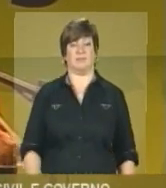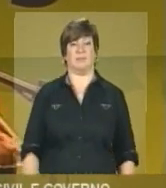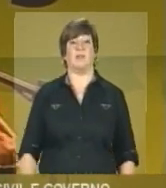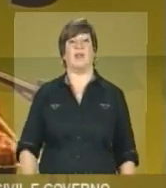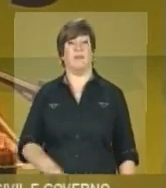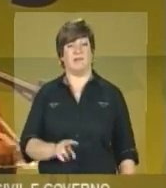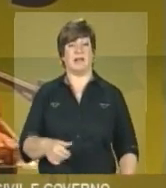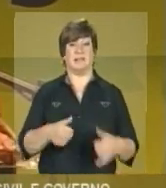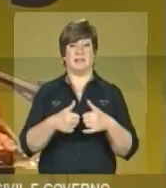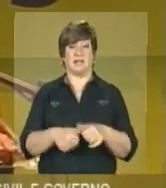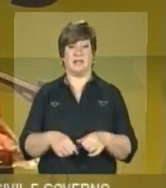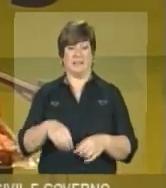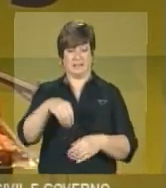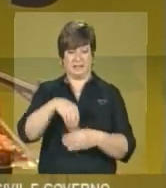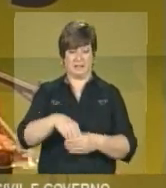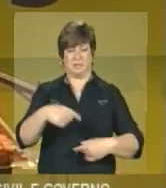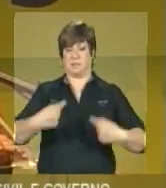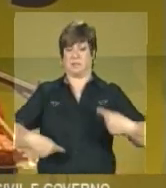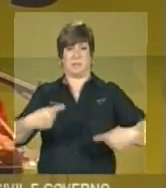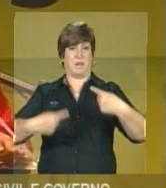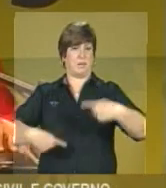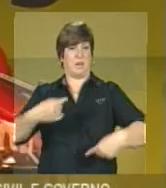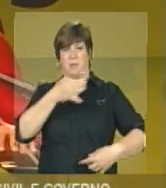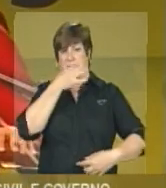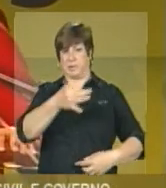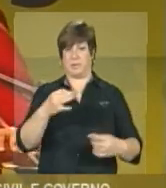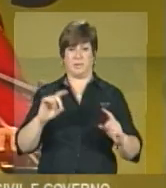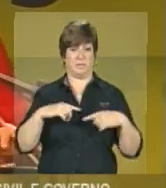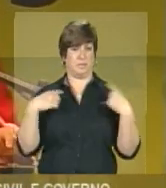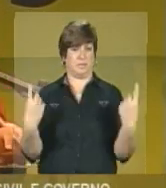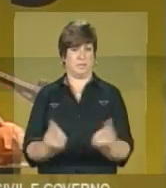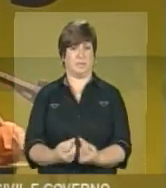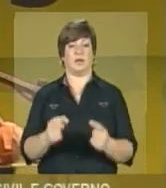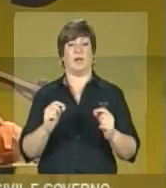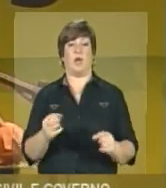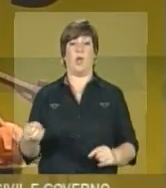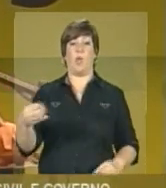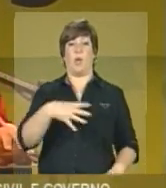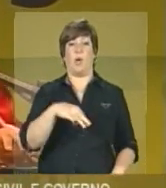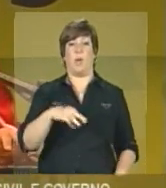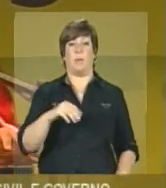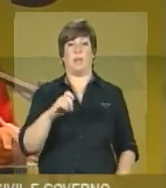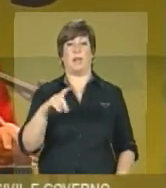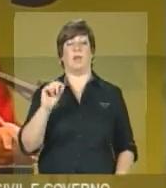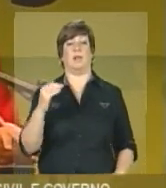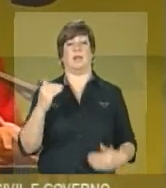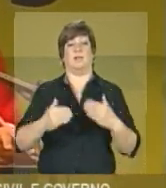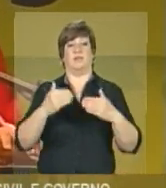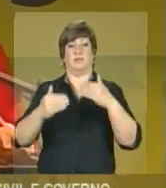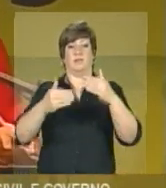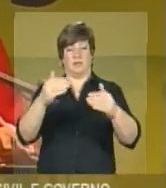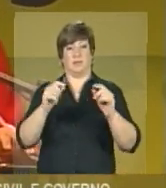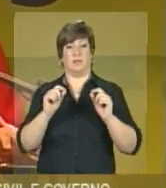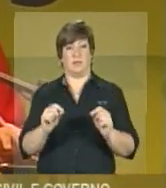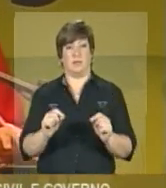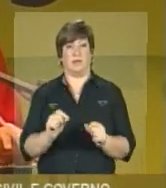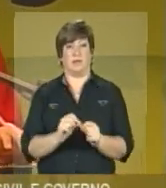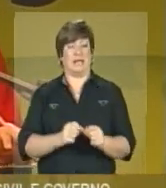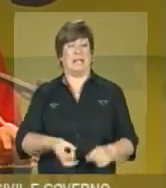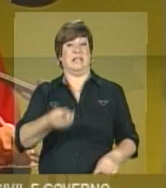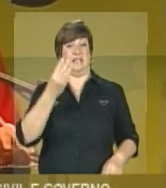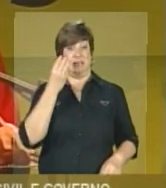Estará no centro dos debates um novo modelo de desenvolvimento, contemplando